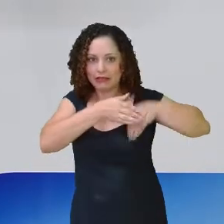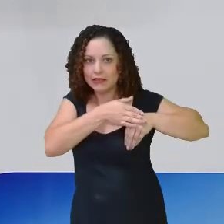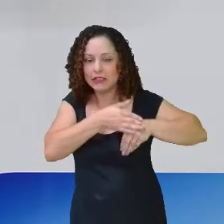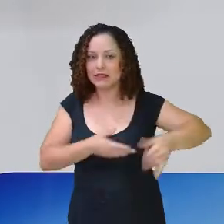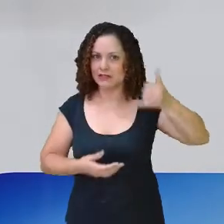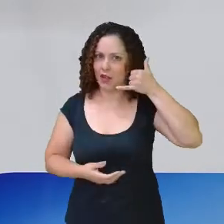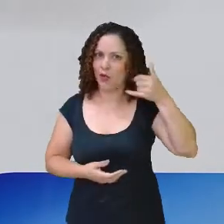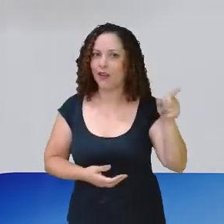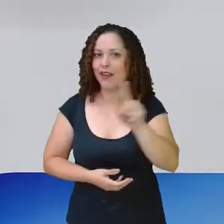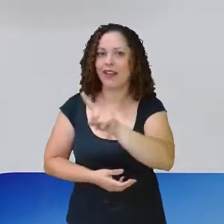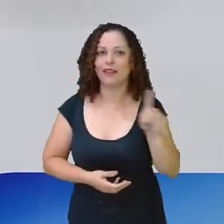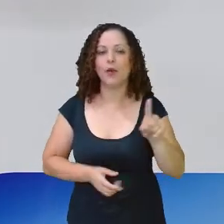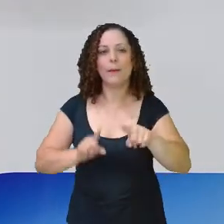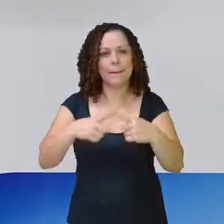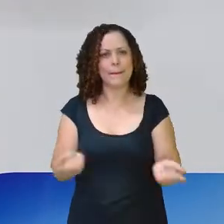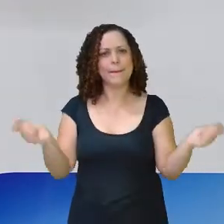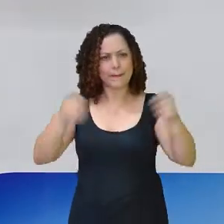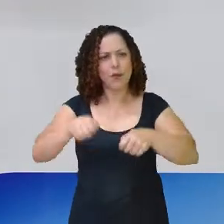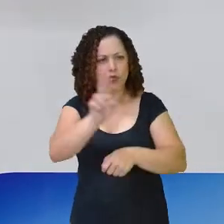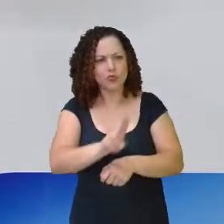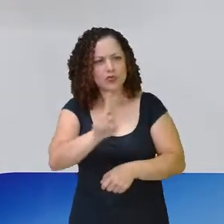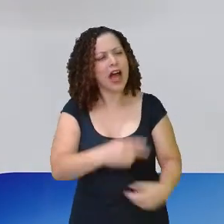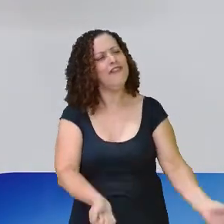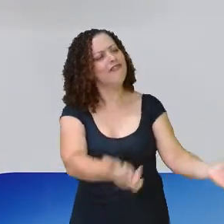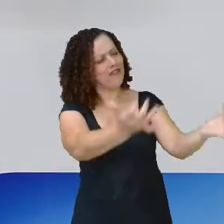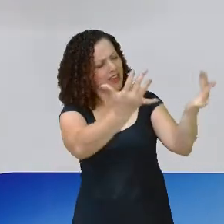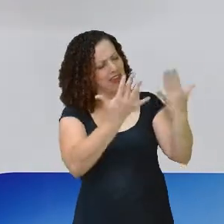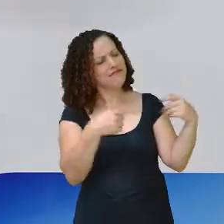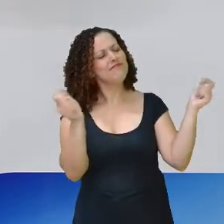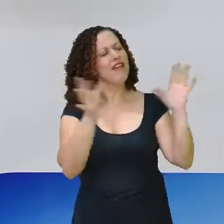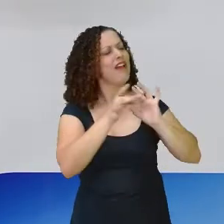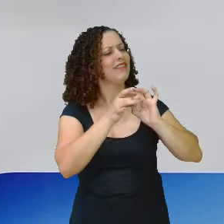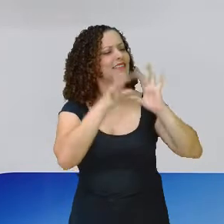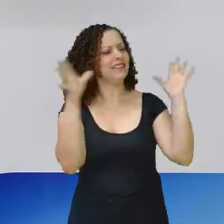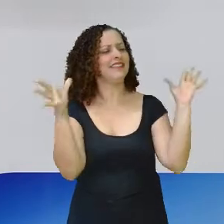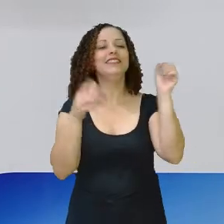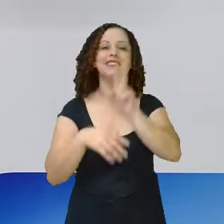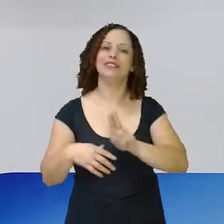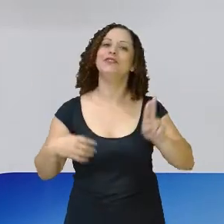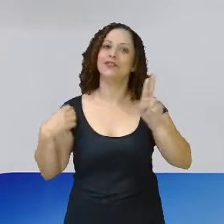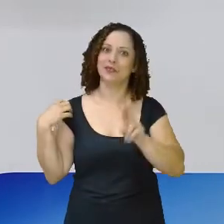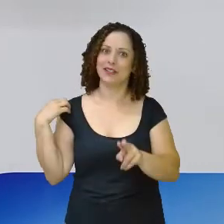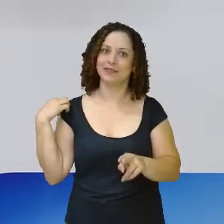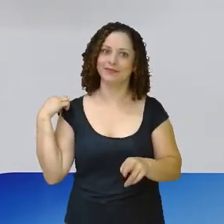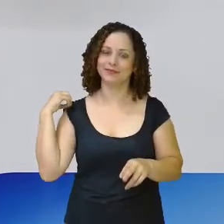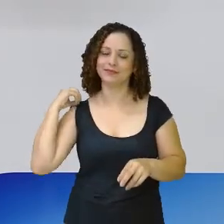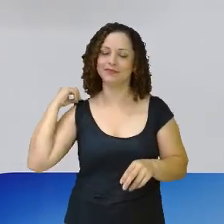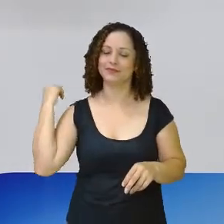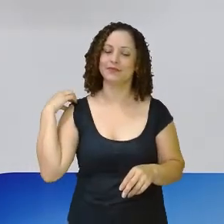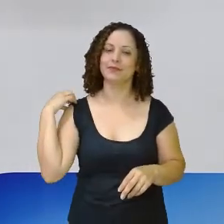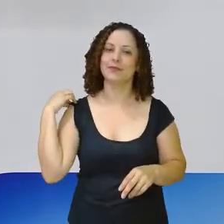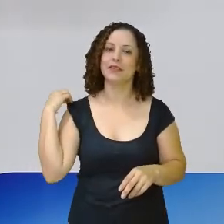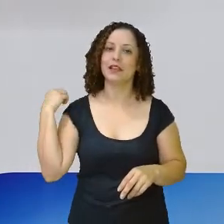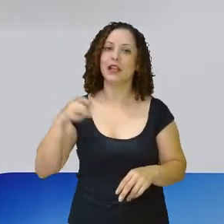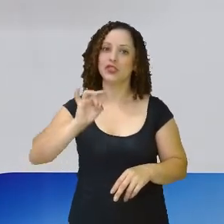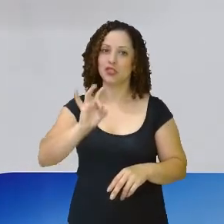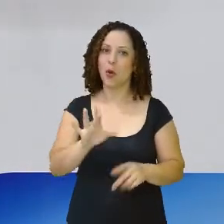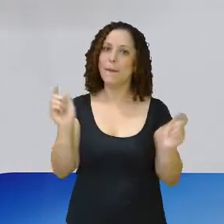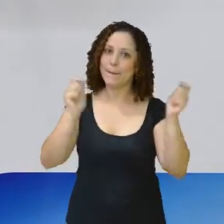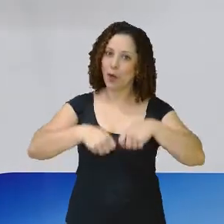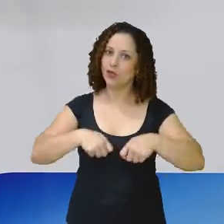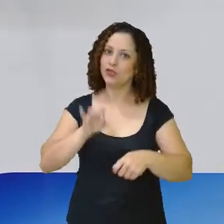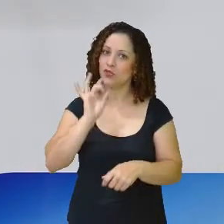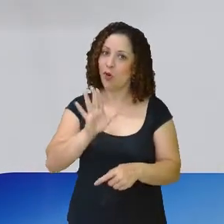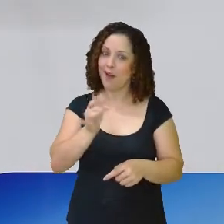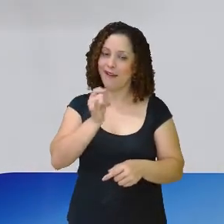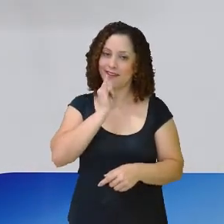mundo entra com o celular na escola para facilitar o trabalho dos professores. Não estou dando opinião aqui, eu só estou dizendo o que pode ter, tá